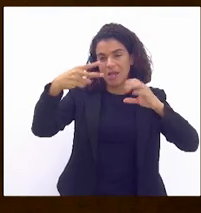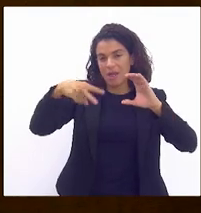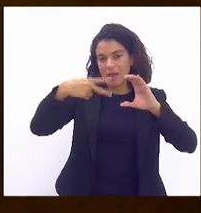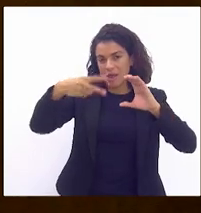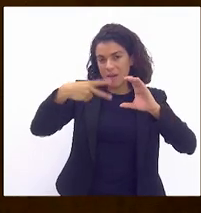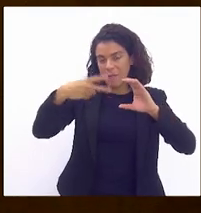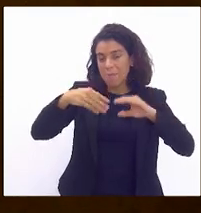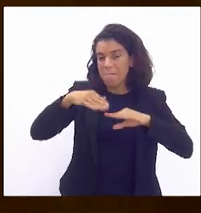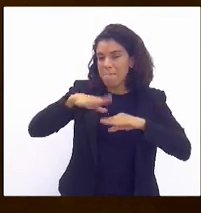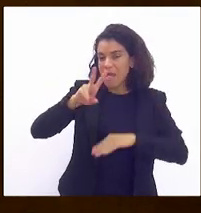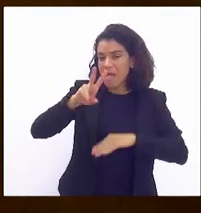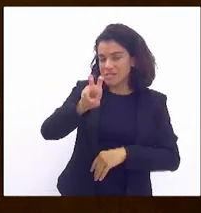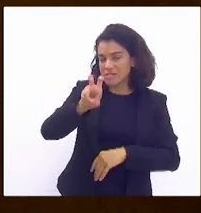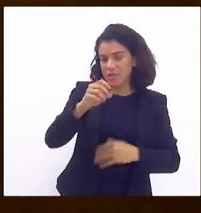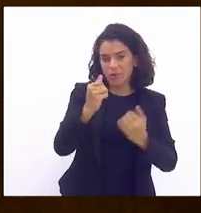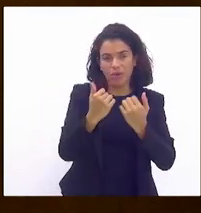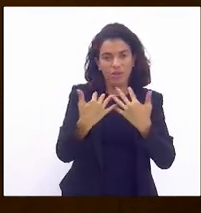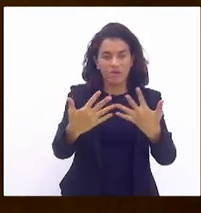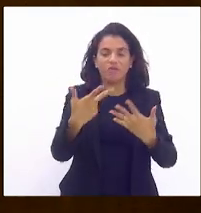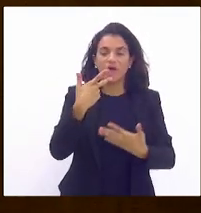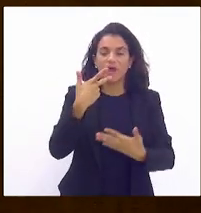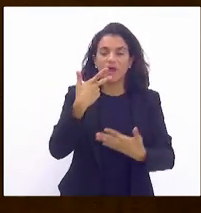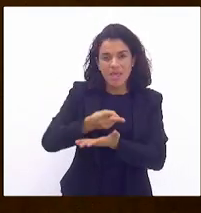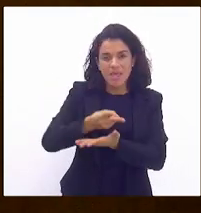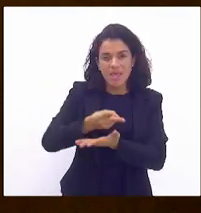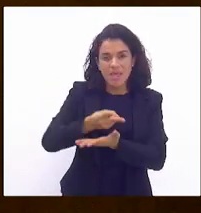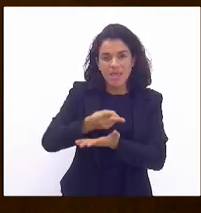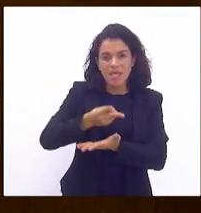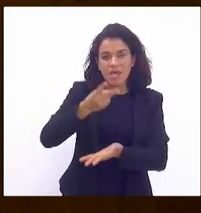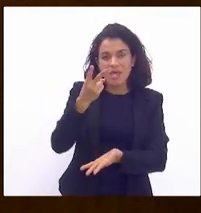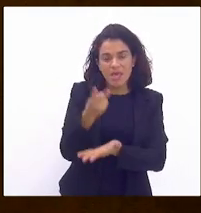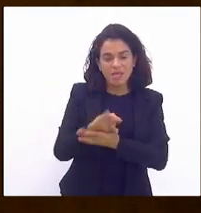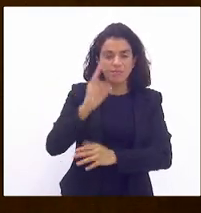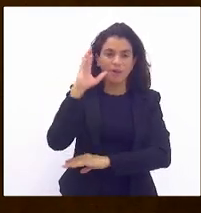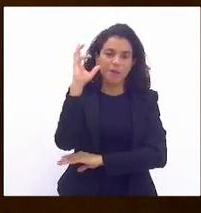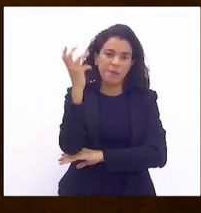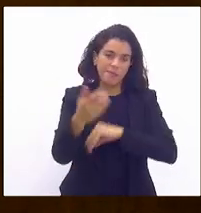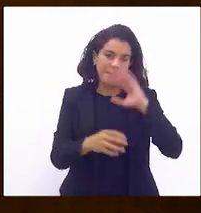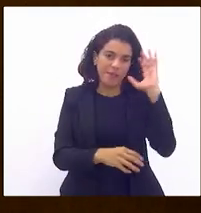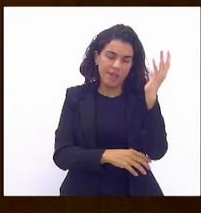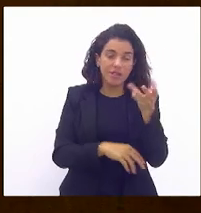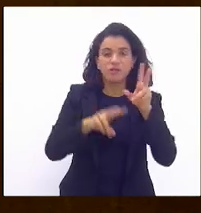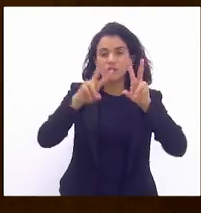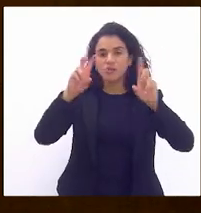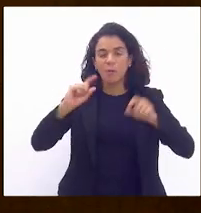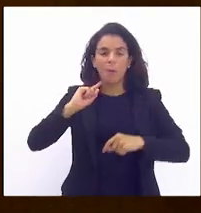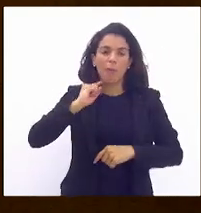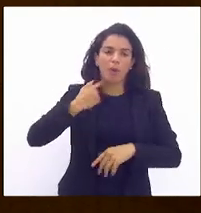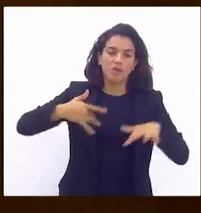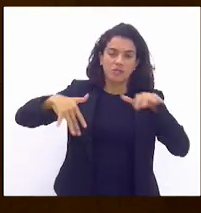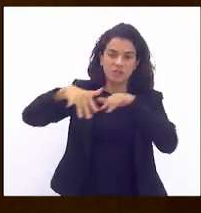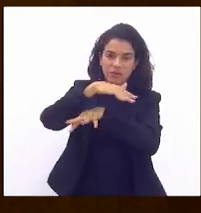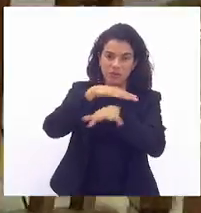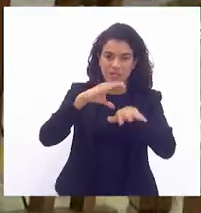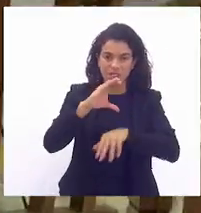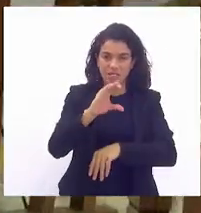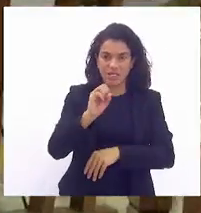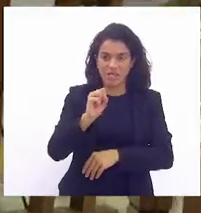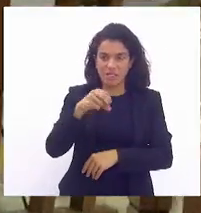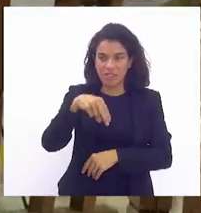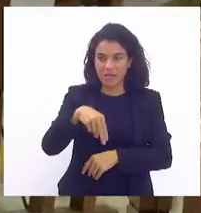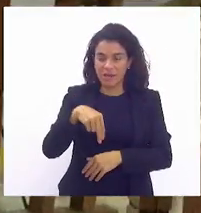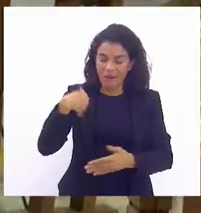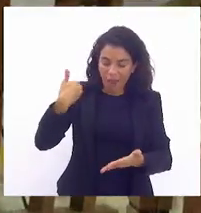5 audiências públicas falando de meio ambiente e da poluição da CSN. E